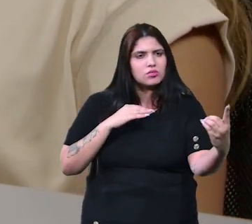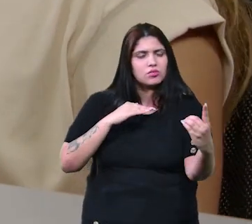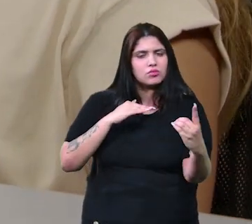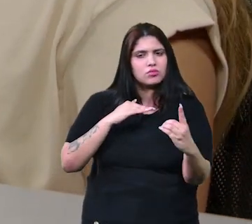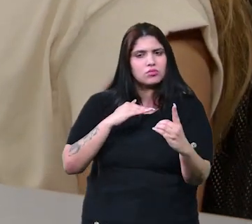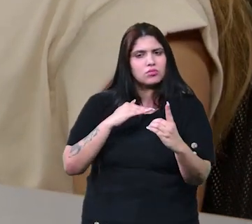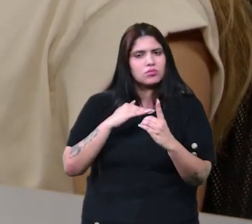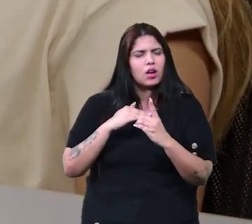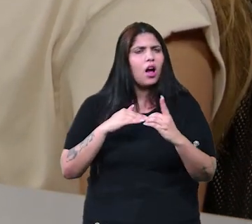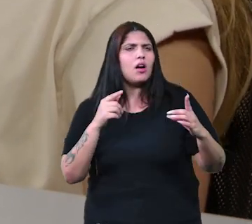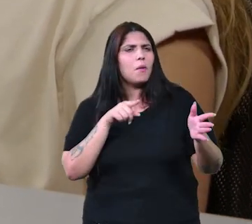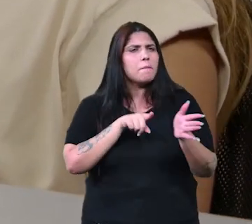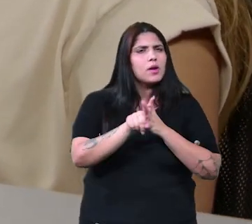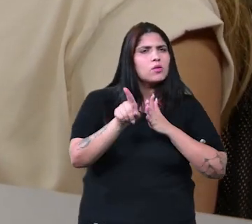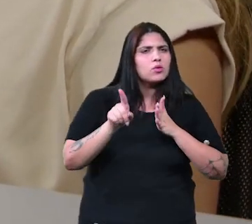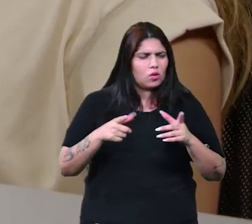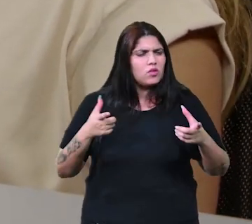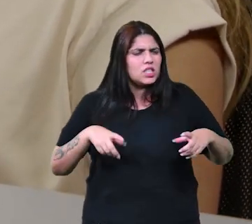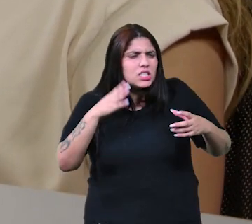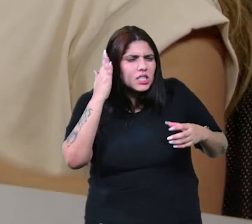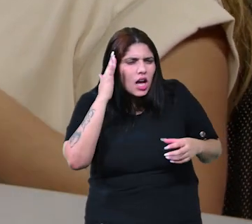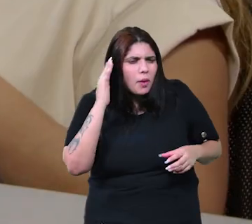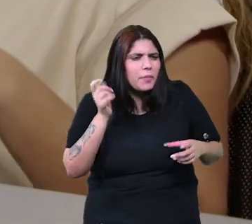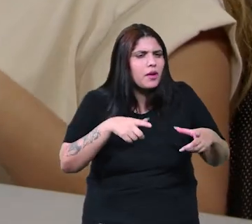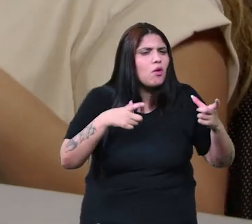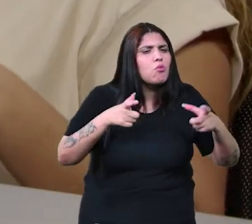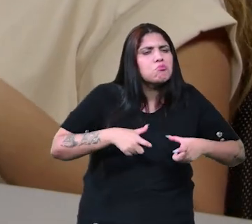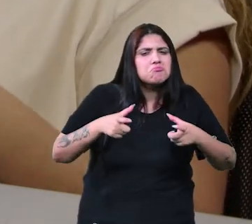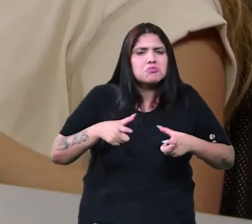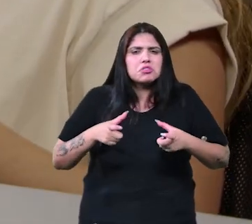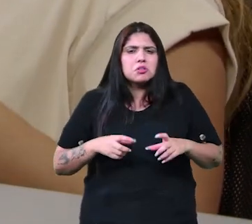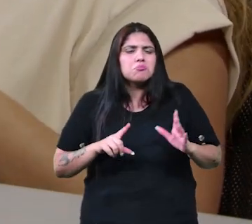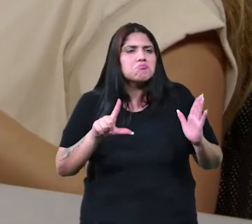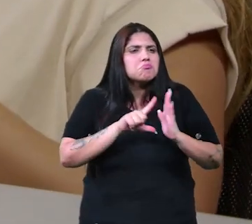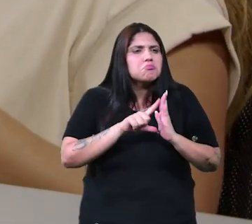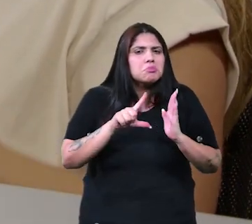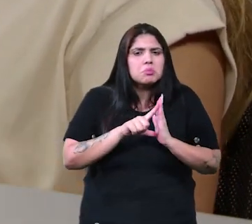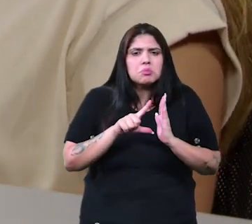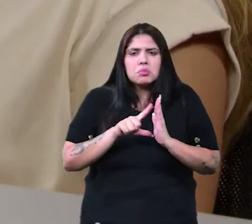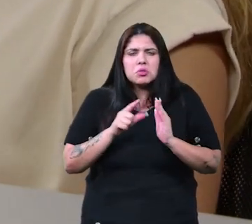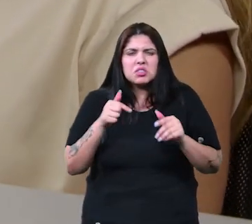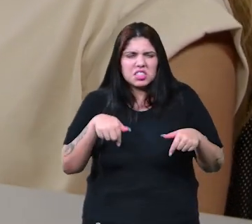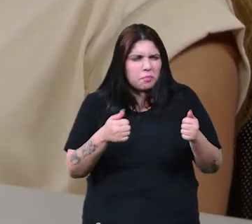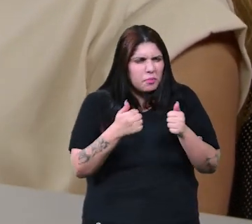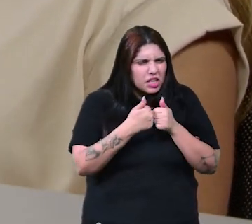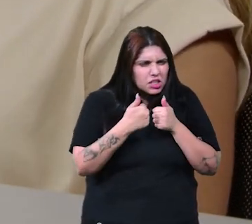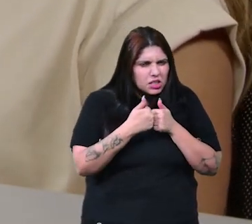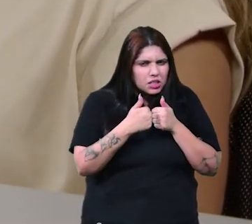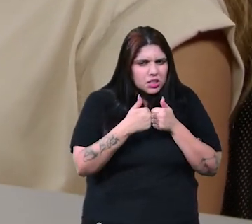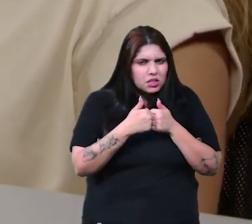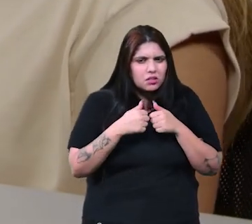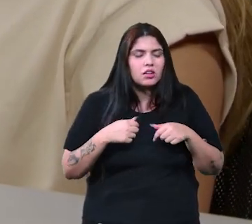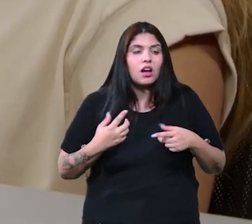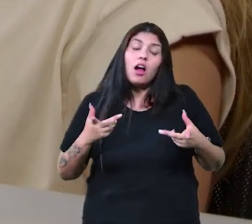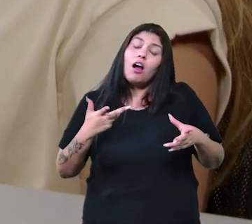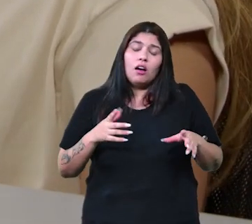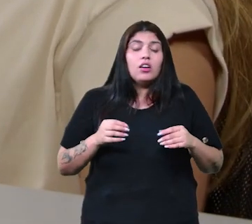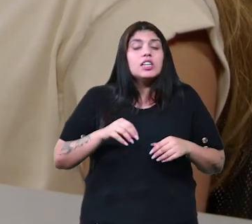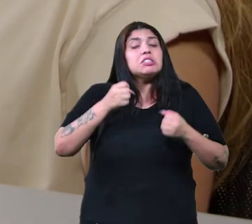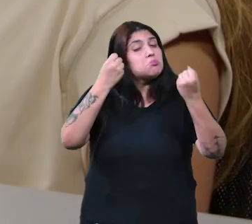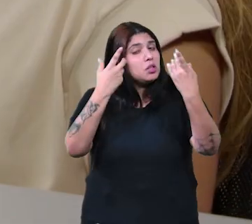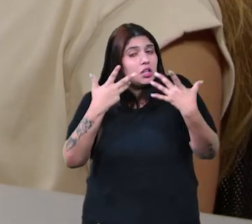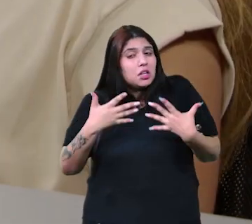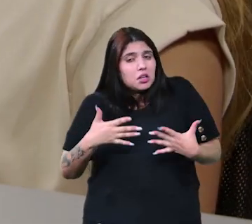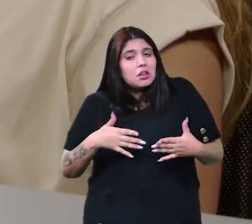você sabe onde tem alguma coisa aqui perto? Era perguntando se tinha alguma vendinha perto. Eu dei as instruções, né?